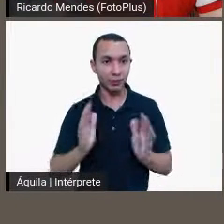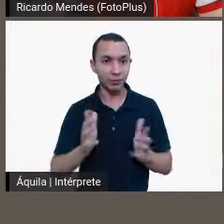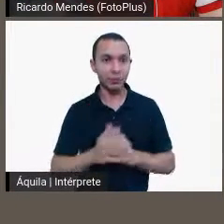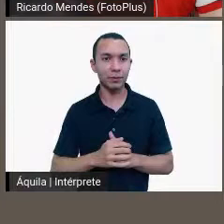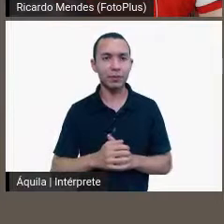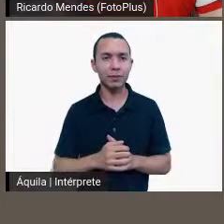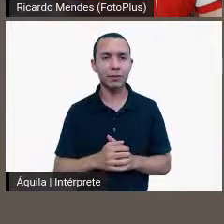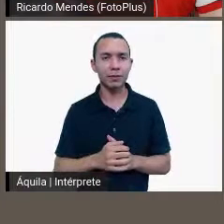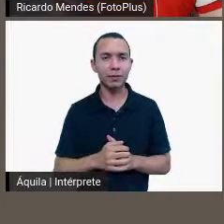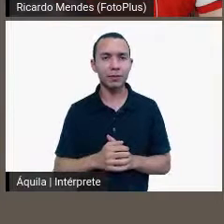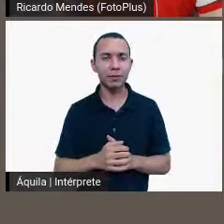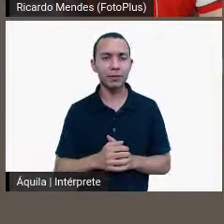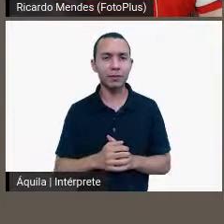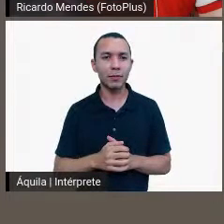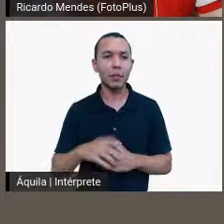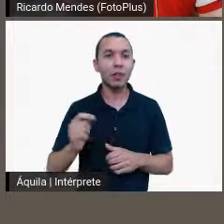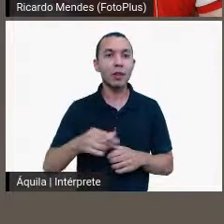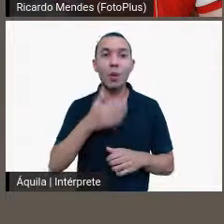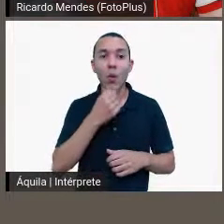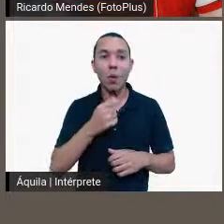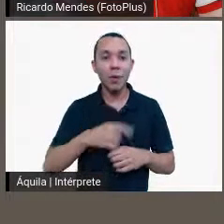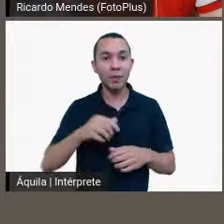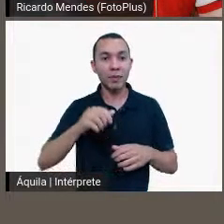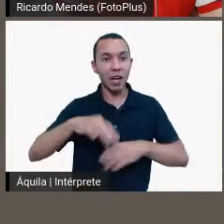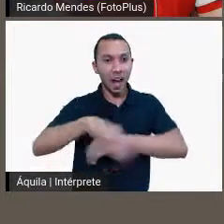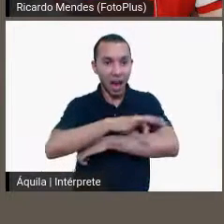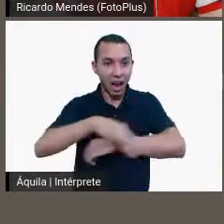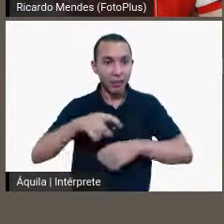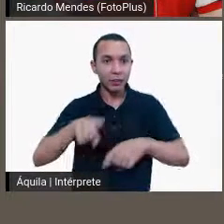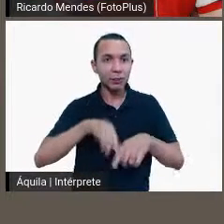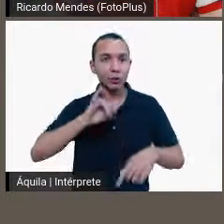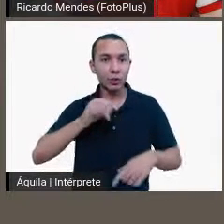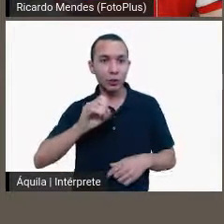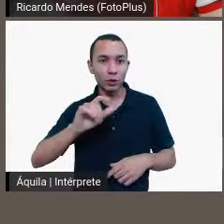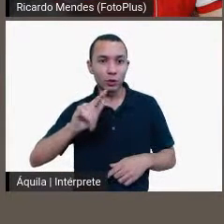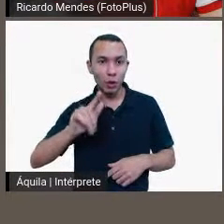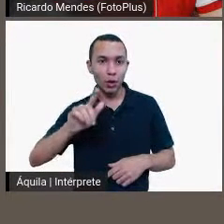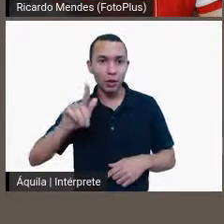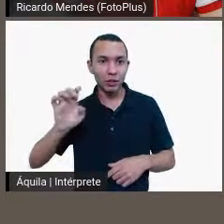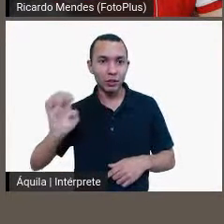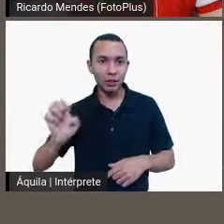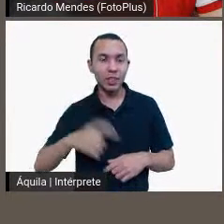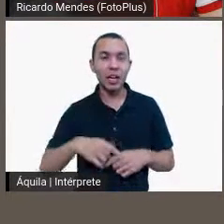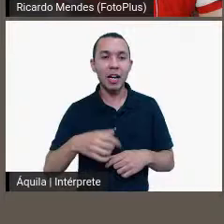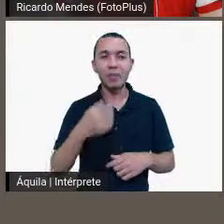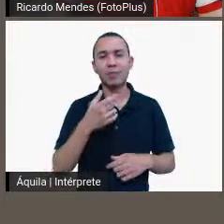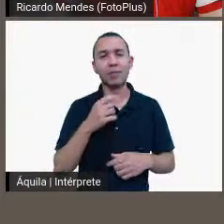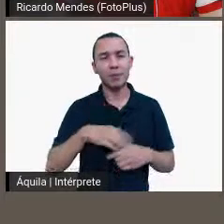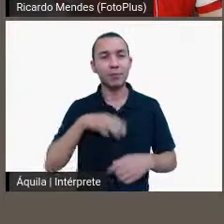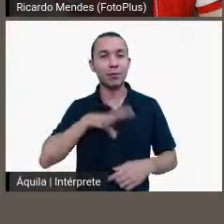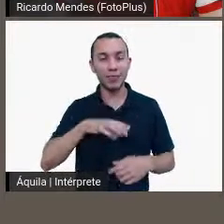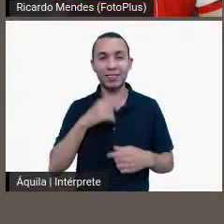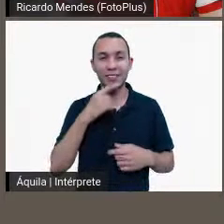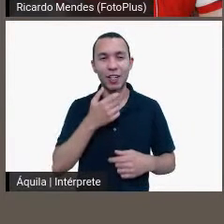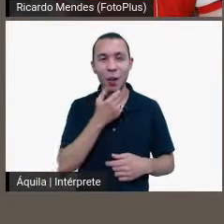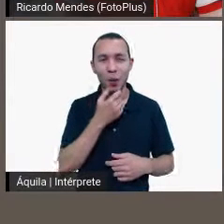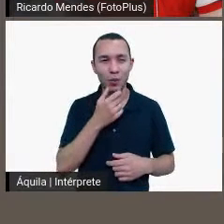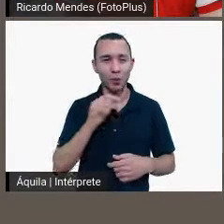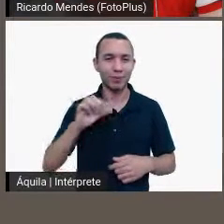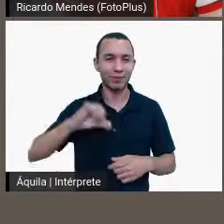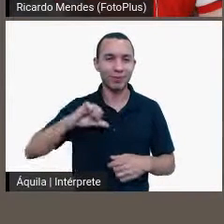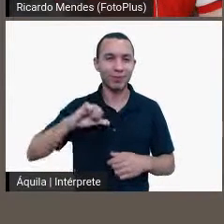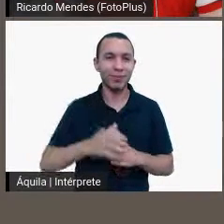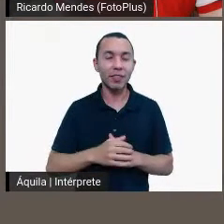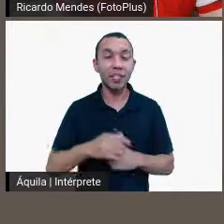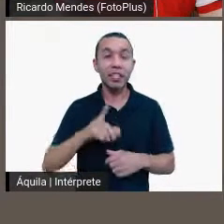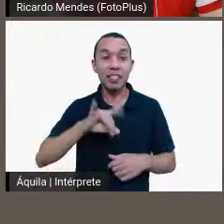exceção de obras como as do arquiteto Antônio García Moya e o Jorge Plisbel, meu polonês está ruim hoje, tema da mesa 15, programada para 25 de